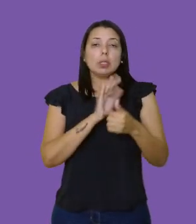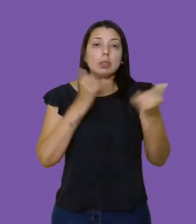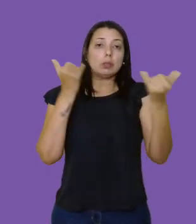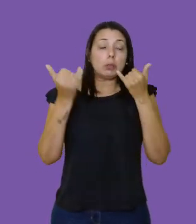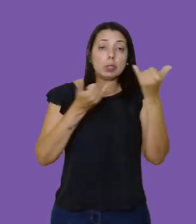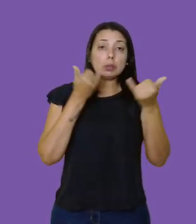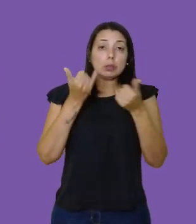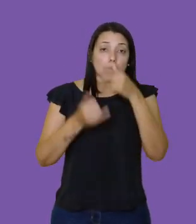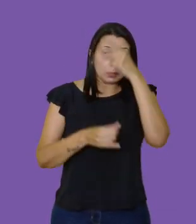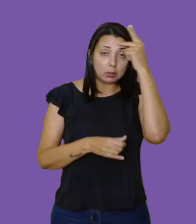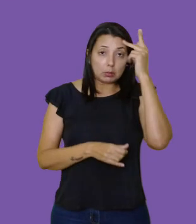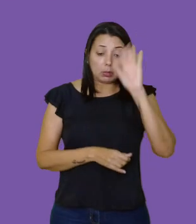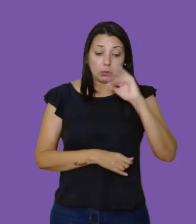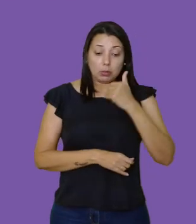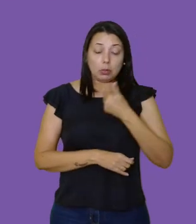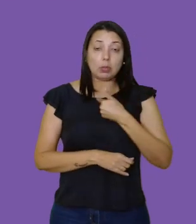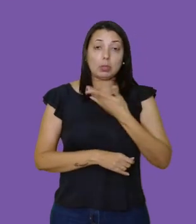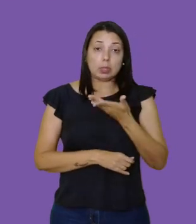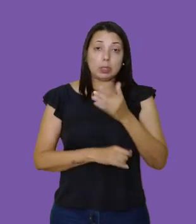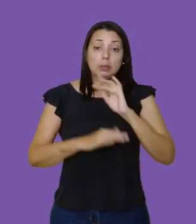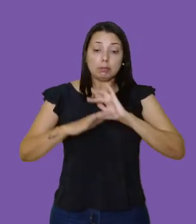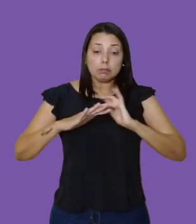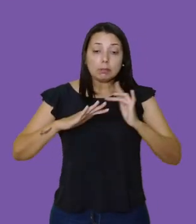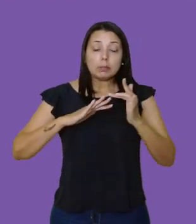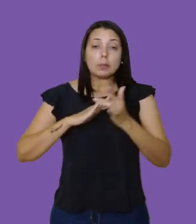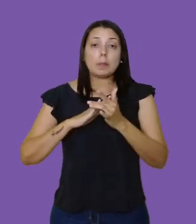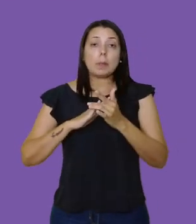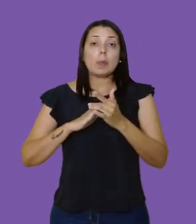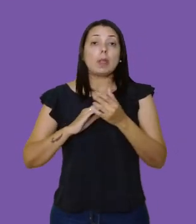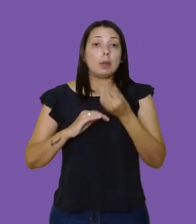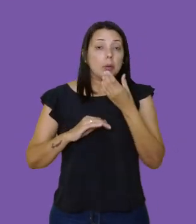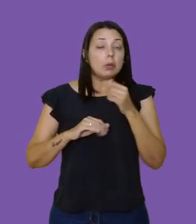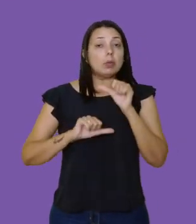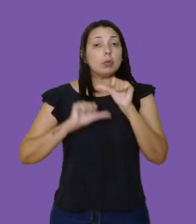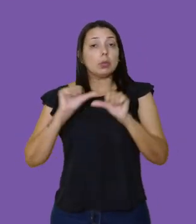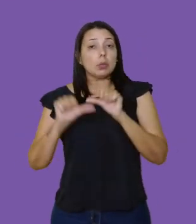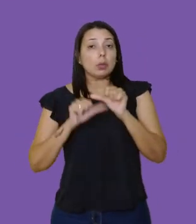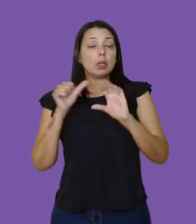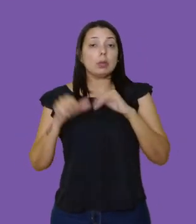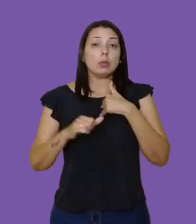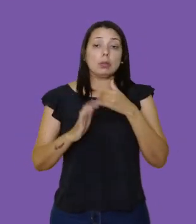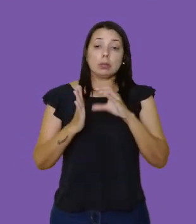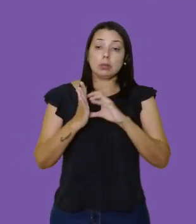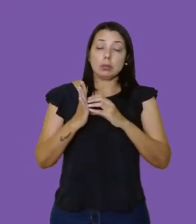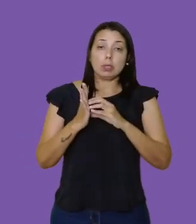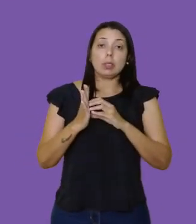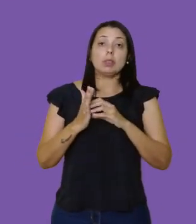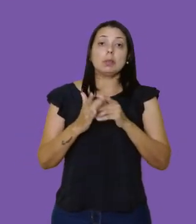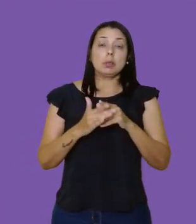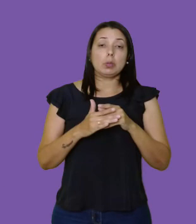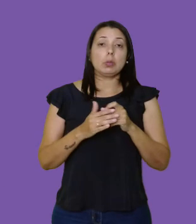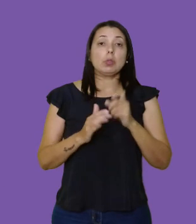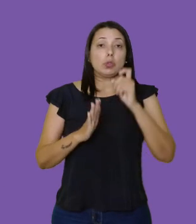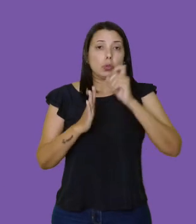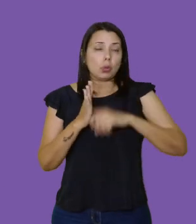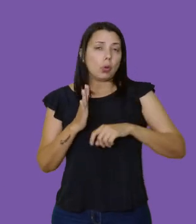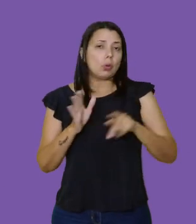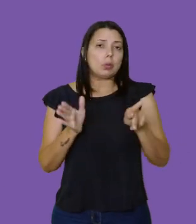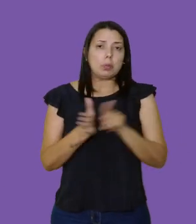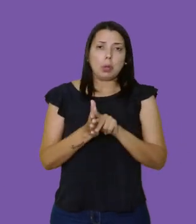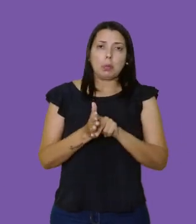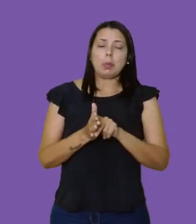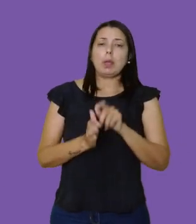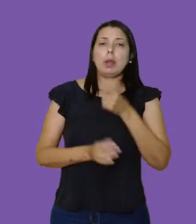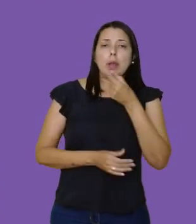informações pessoais sobre a gente nas redes sociais. Vale a gente não trocar os nossos dados pessoais por um desconto na farmácia ou por